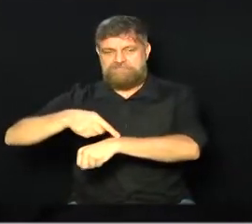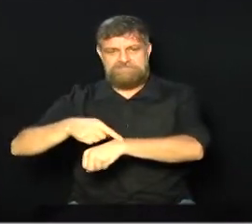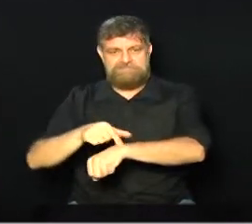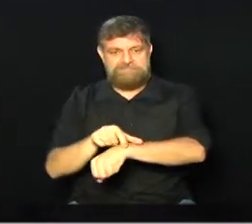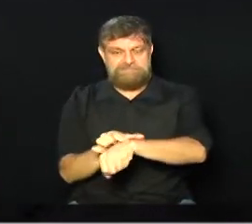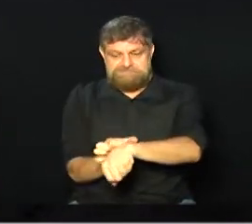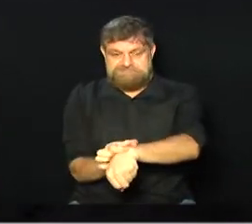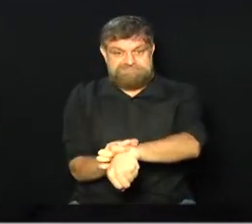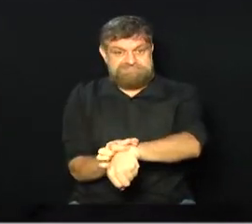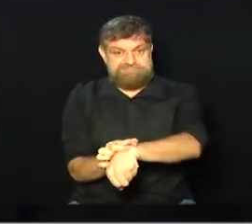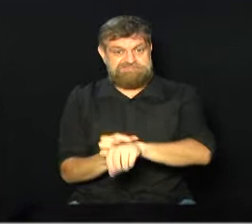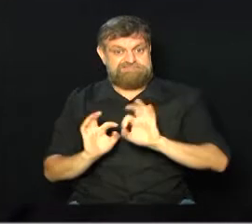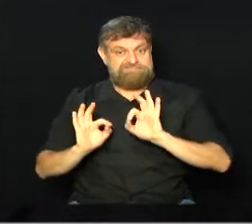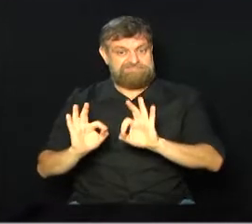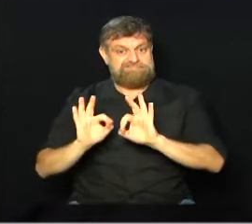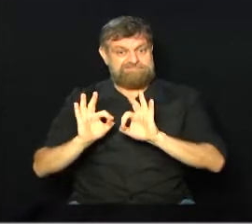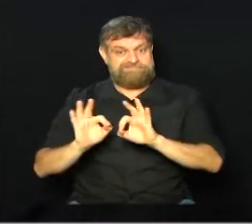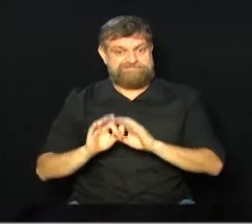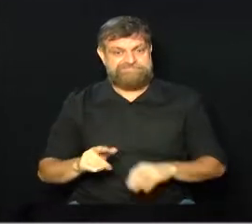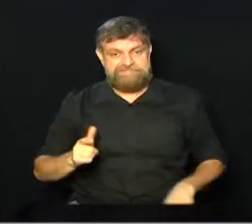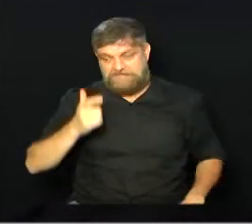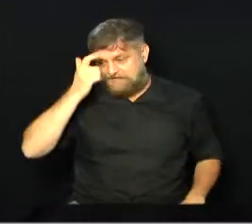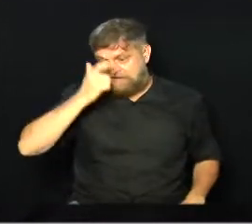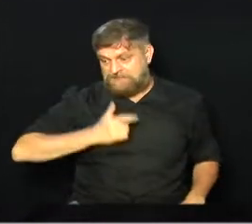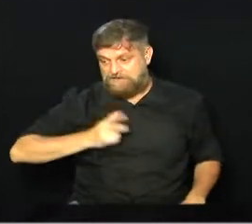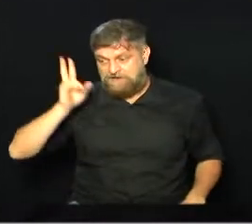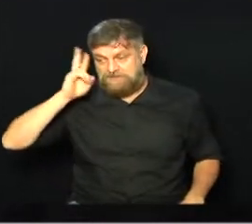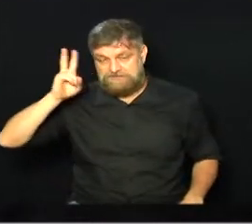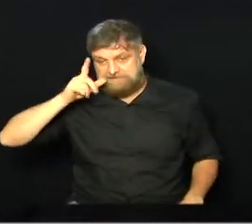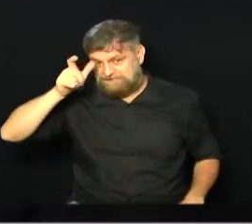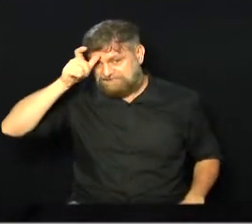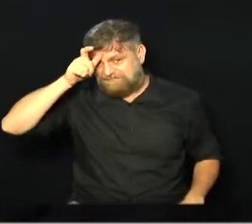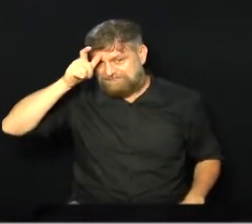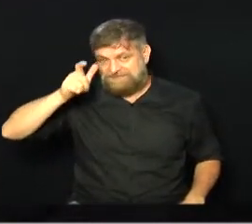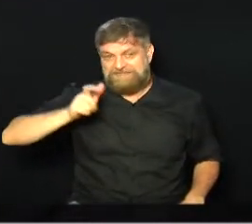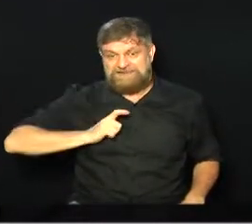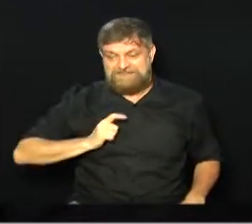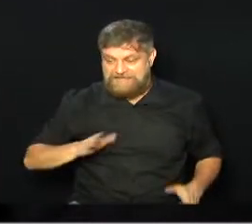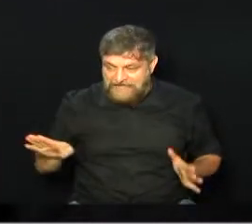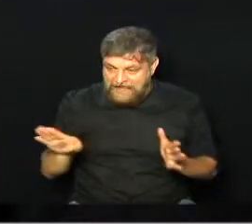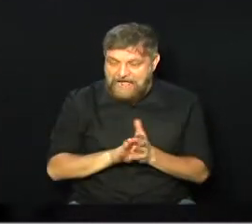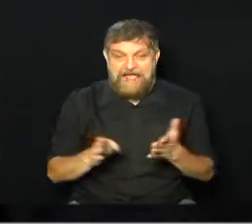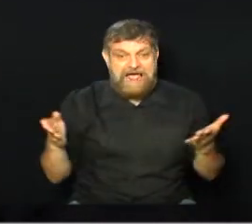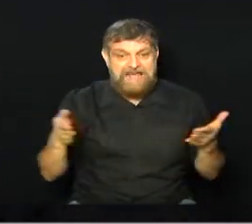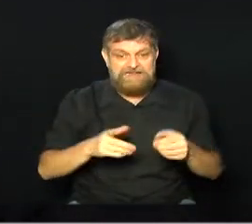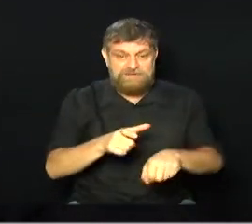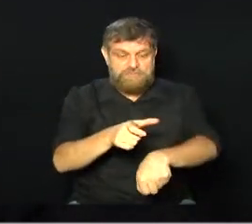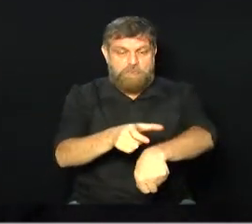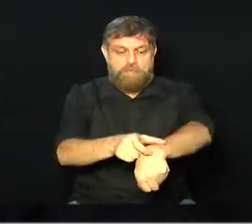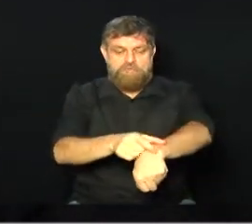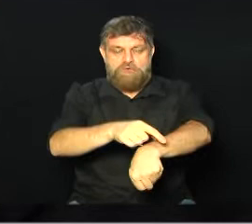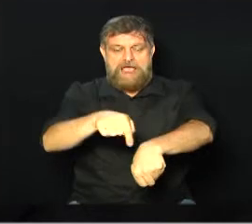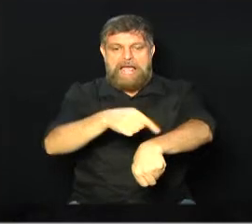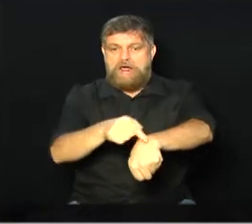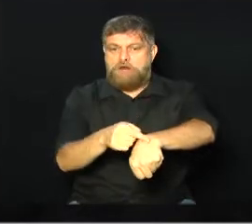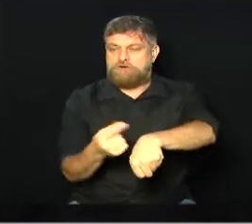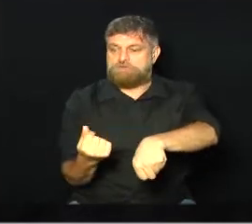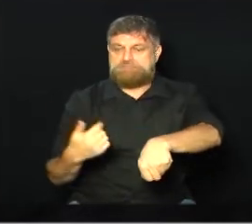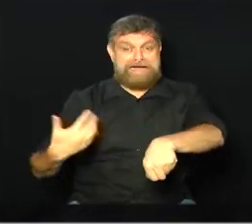histórias melhores que eu passei lá na Turquia. Tenho um Rolex até hoje guardado. São